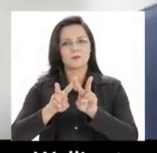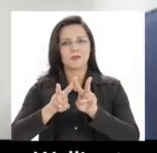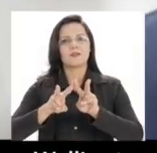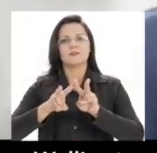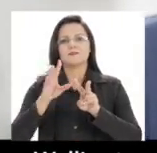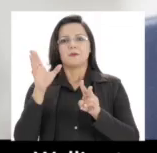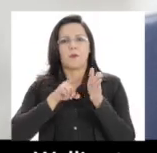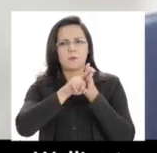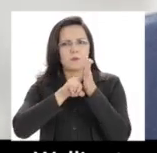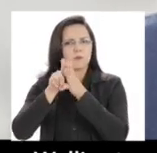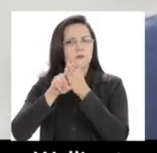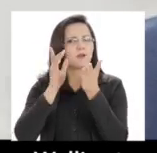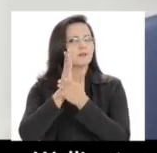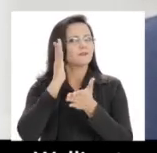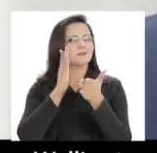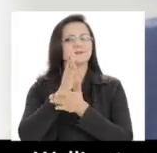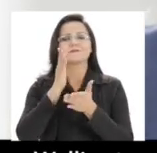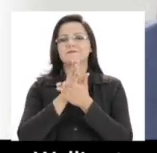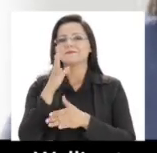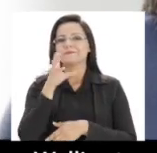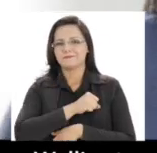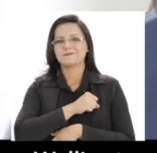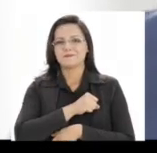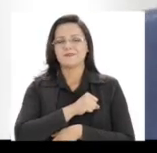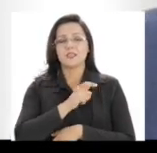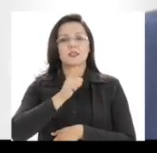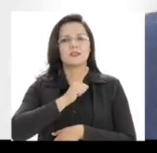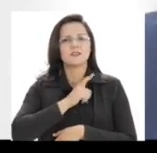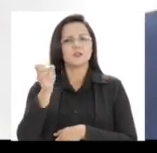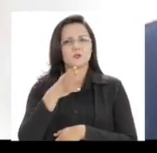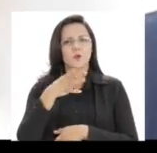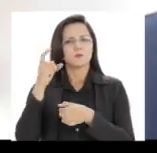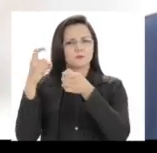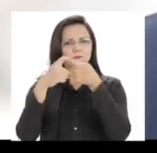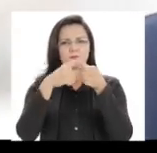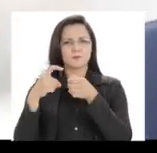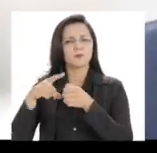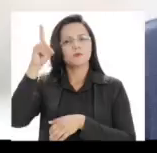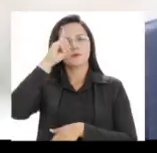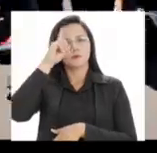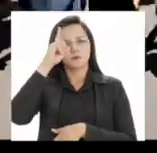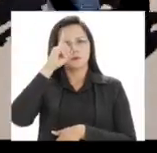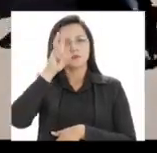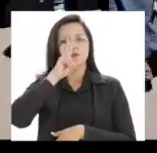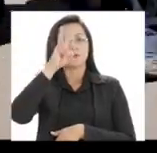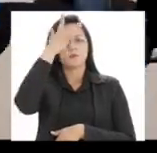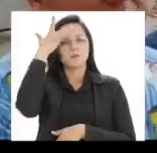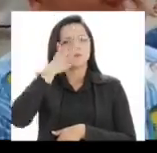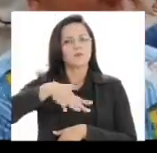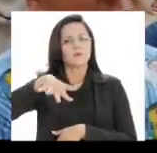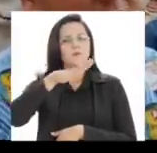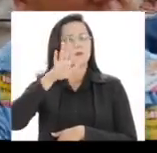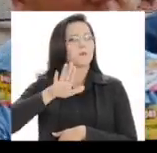Wellington está disparado nas pesquisas para vencer no primeiro turno e conquista novos apoios a cada dia. A força do